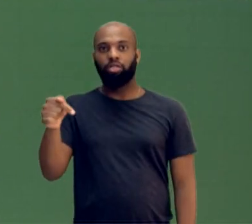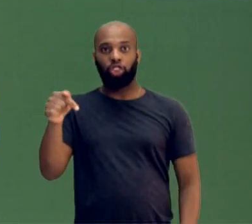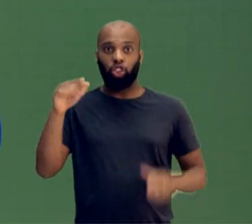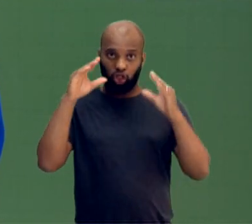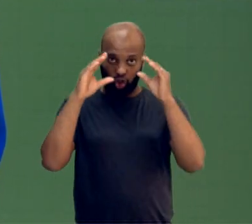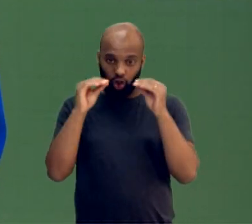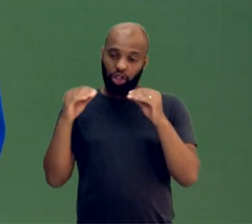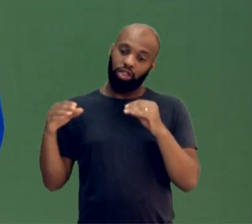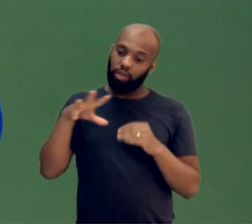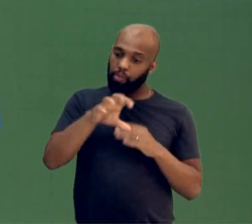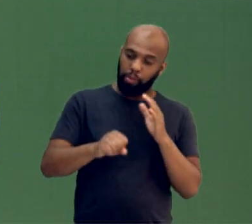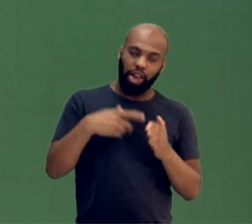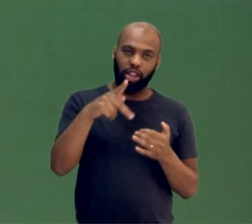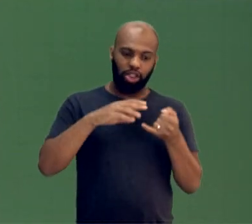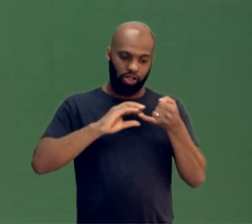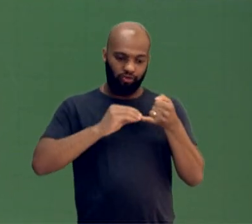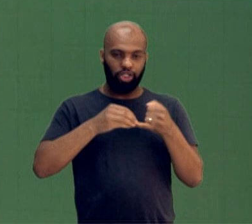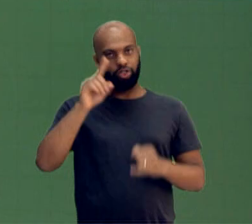feijão todo dia.